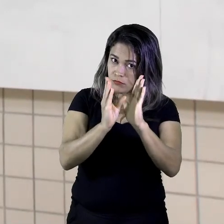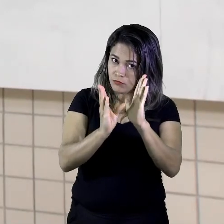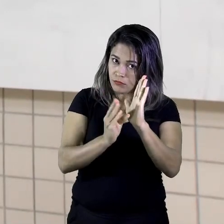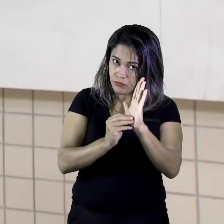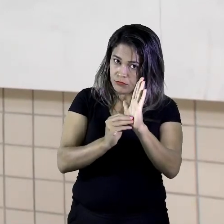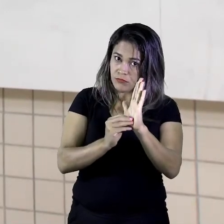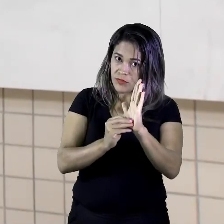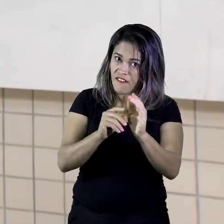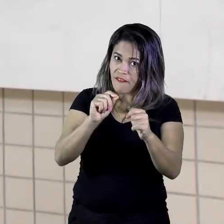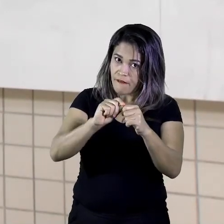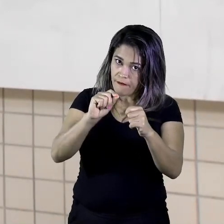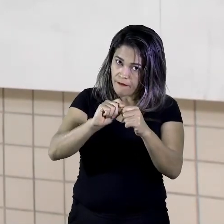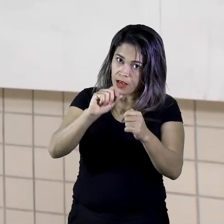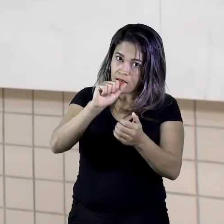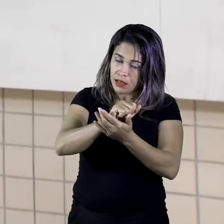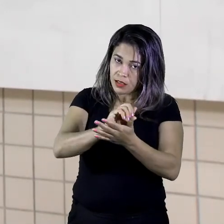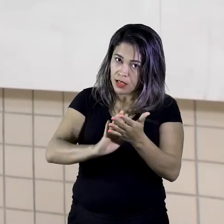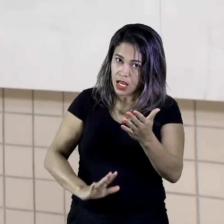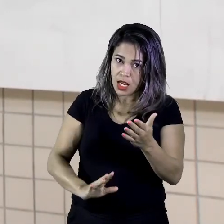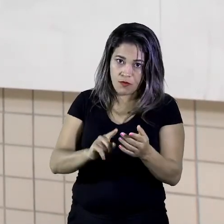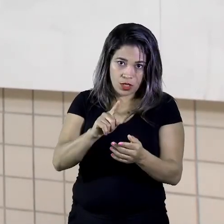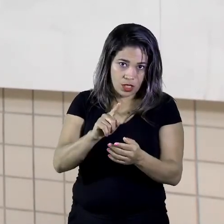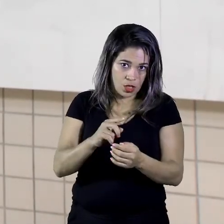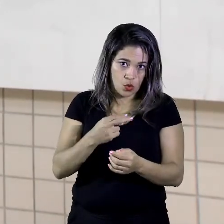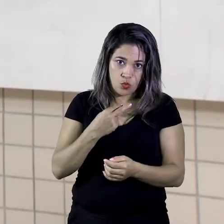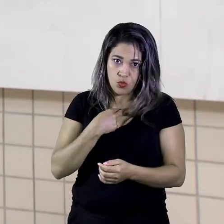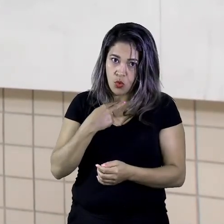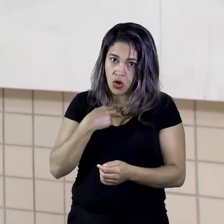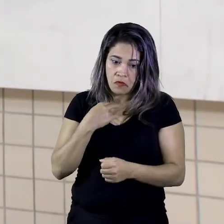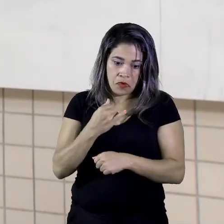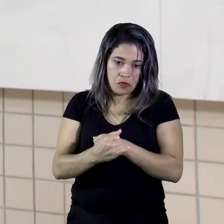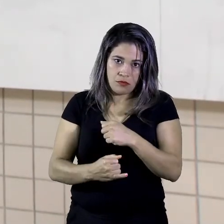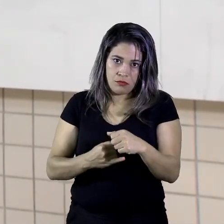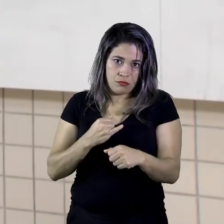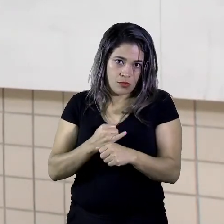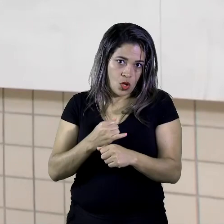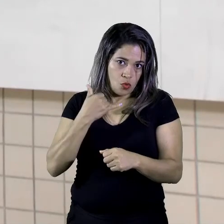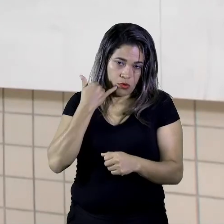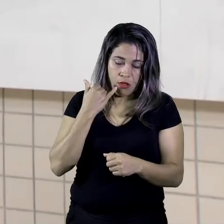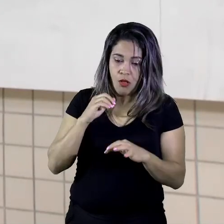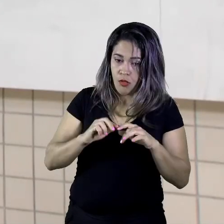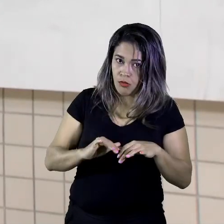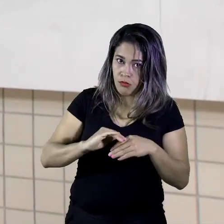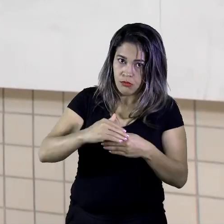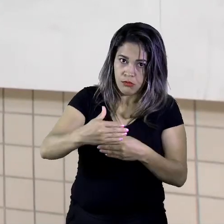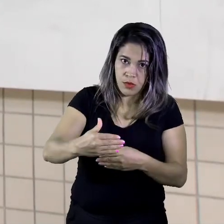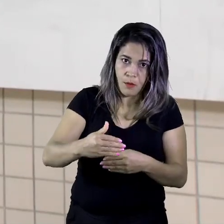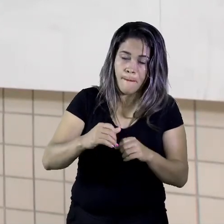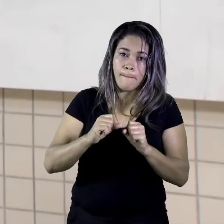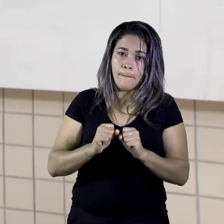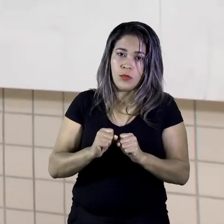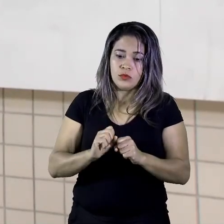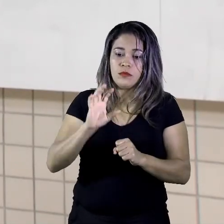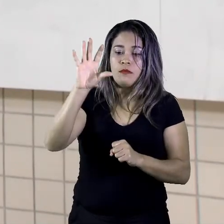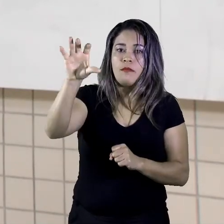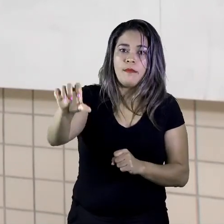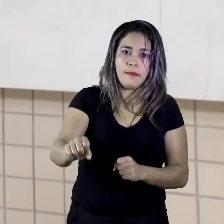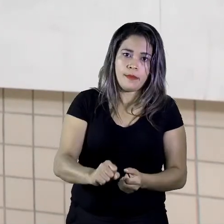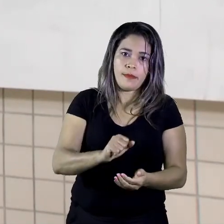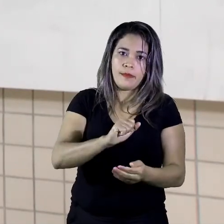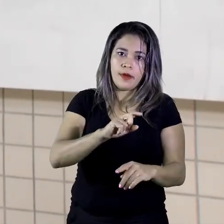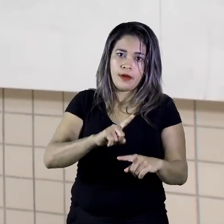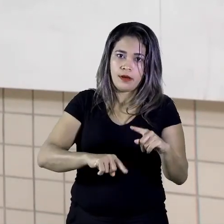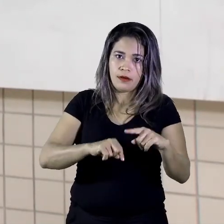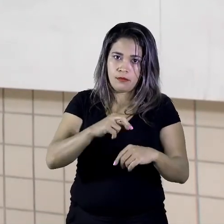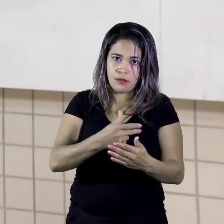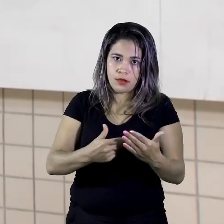as atividades. Quem não pode fazer isso de maneira online, no celular ou no computador, faça isso buscando o material na escola